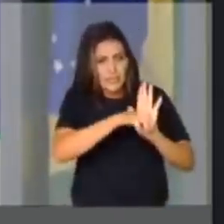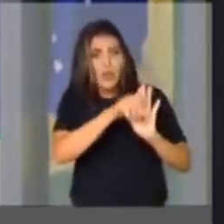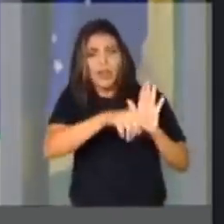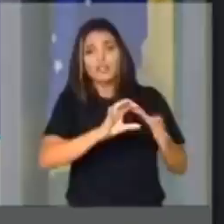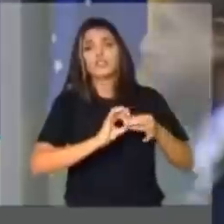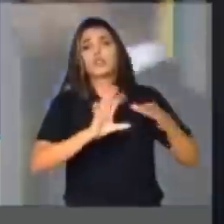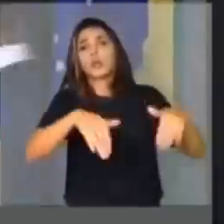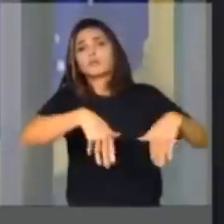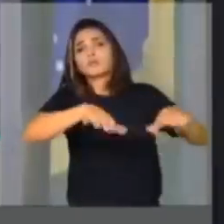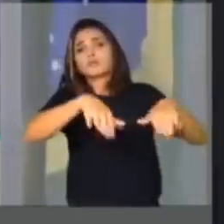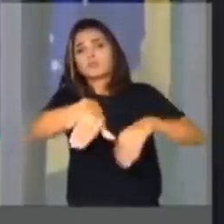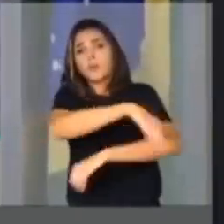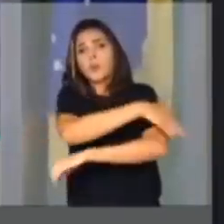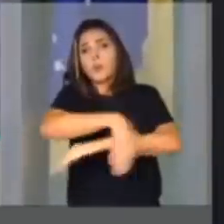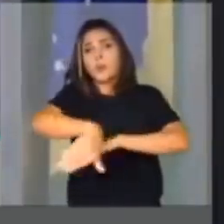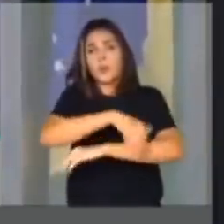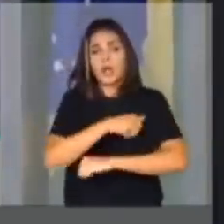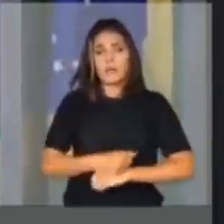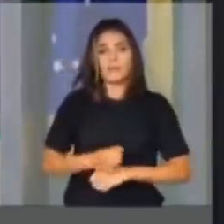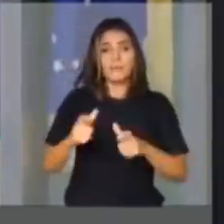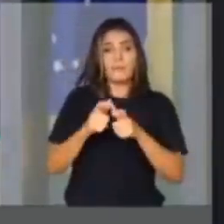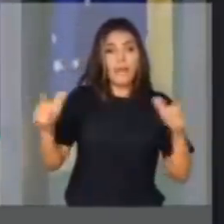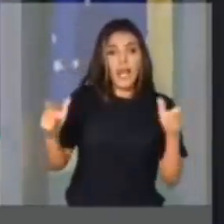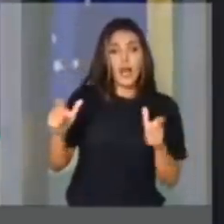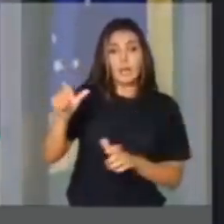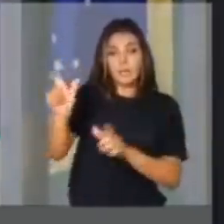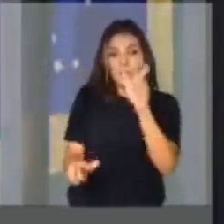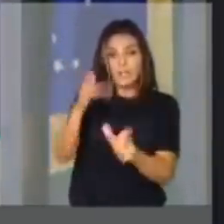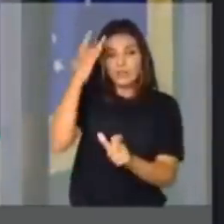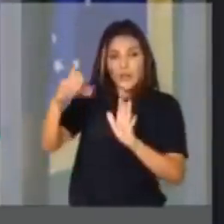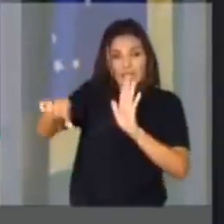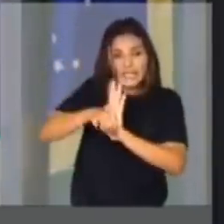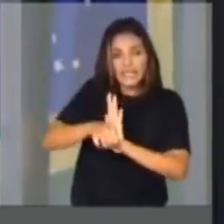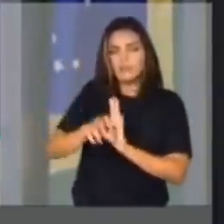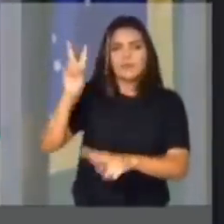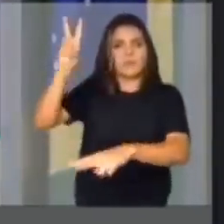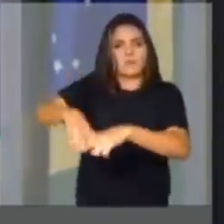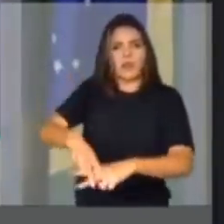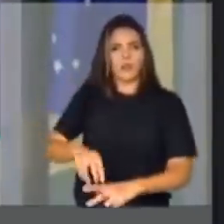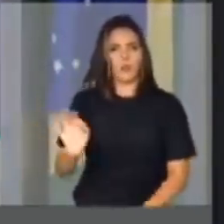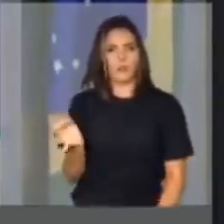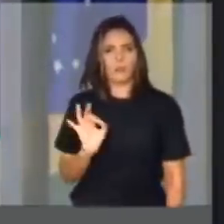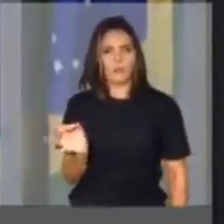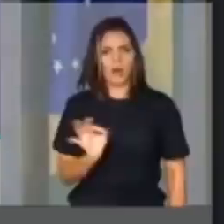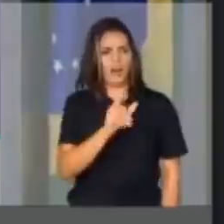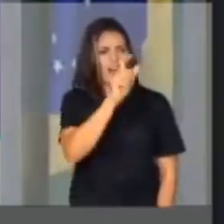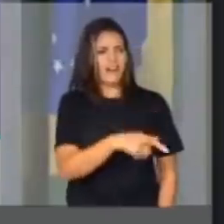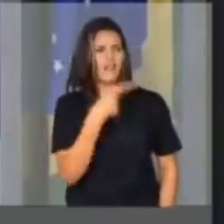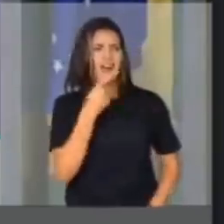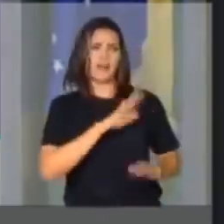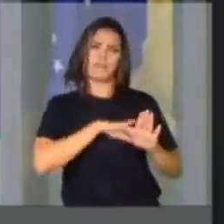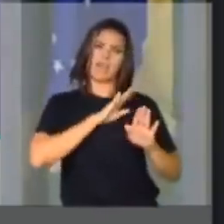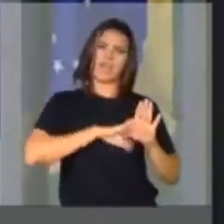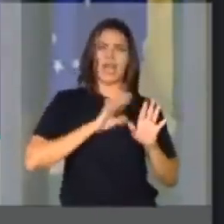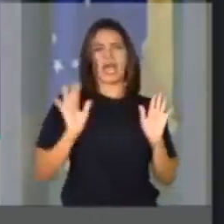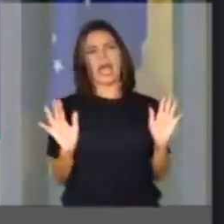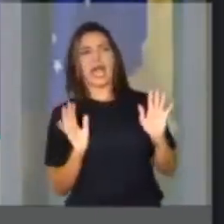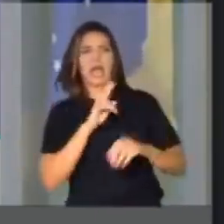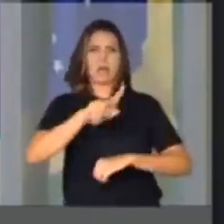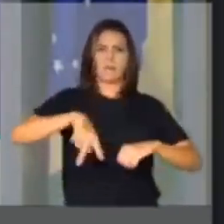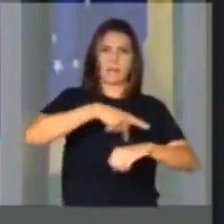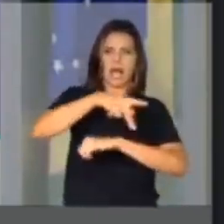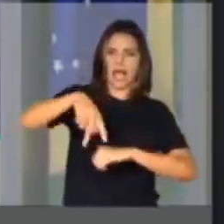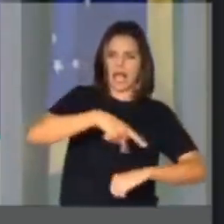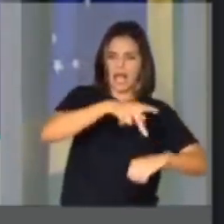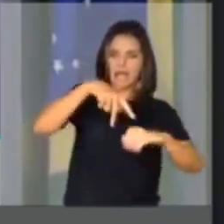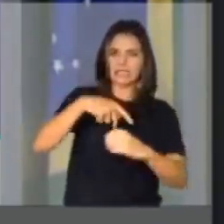rua? Se a maior parte dos criminosos não está na cadeia. E é muito demagógico falar em terceiro país que mais prende,